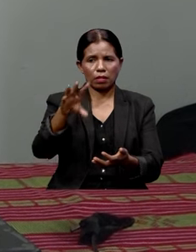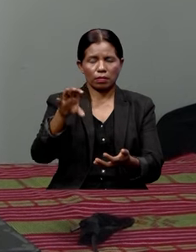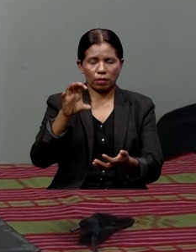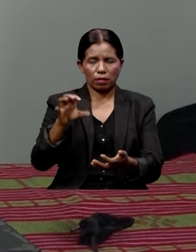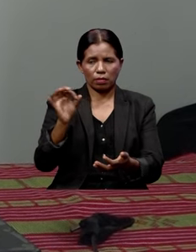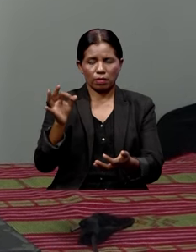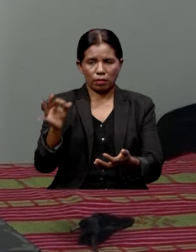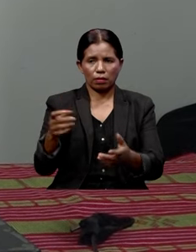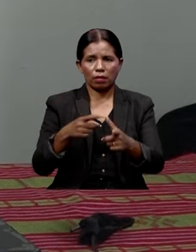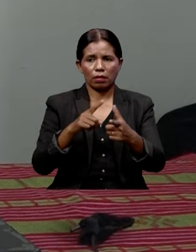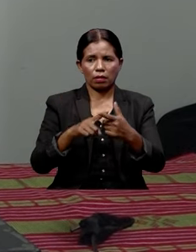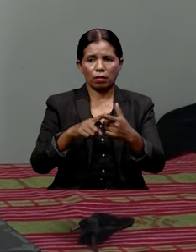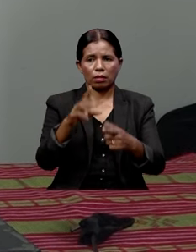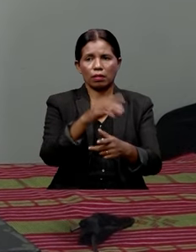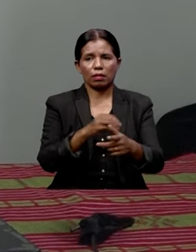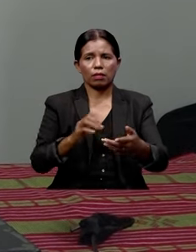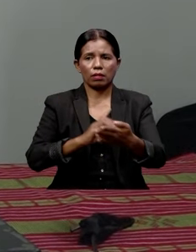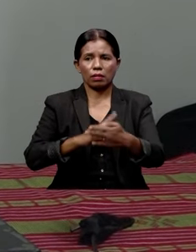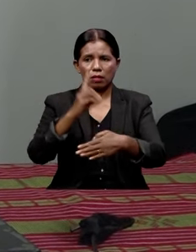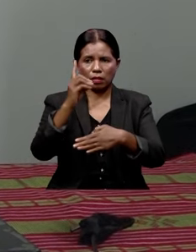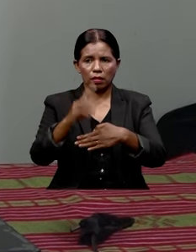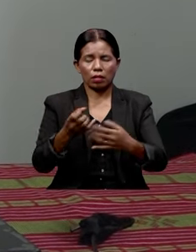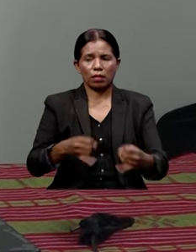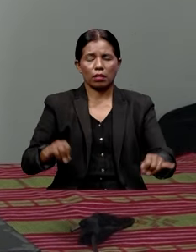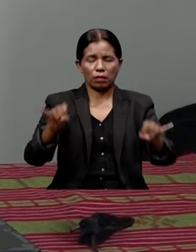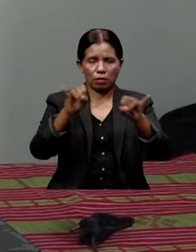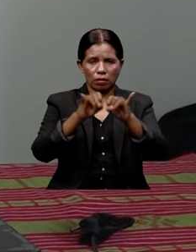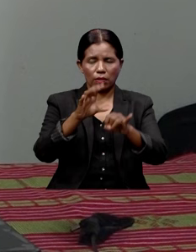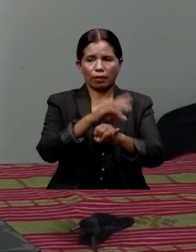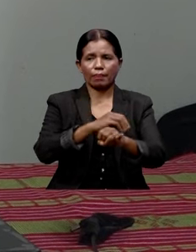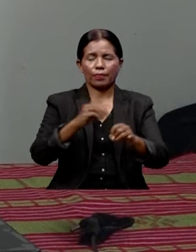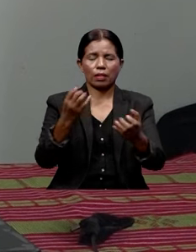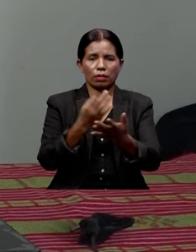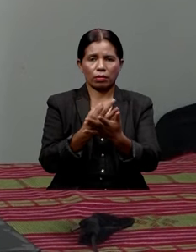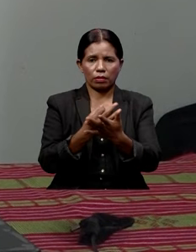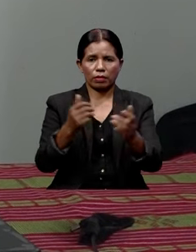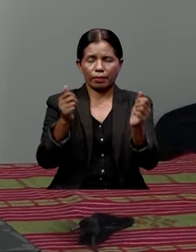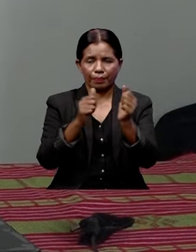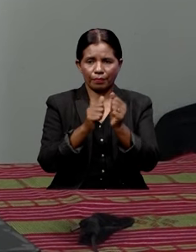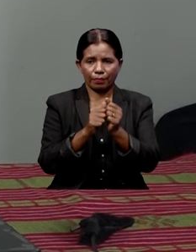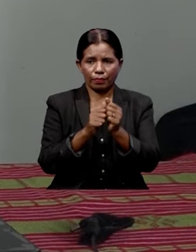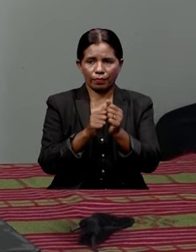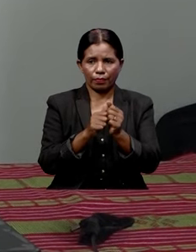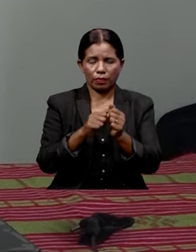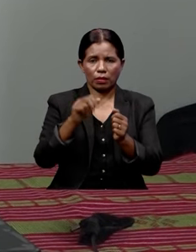$43,492 funcionamento no desenvolvimento institucional com montante